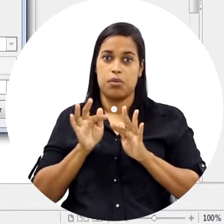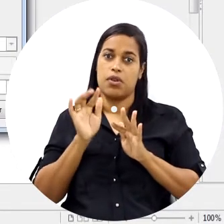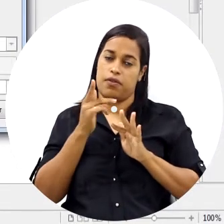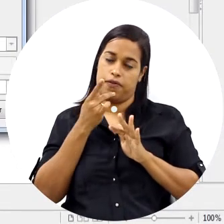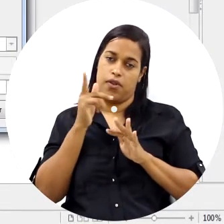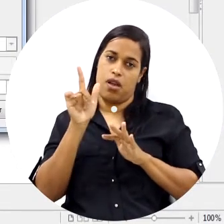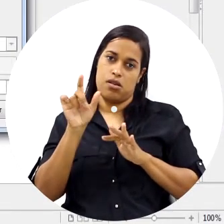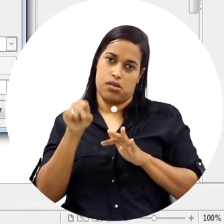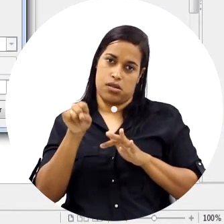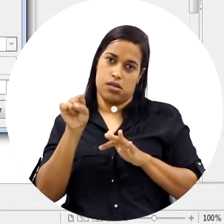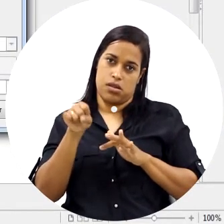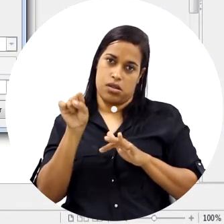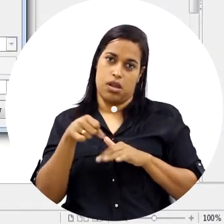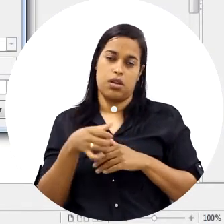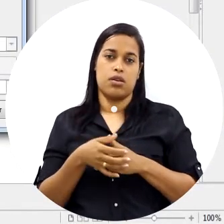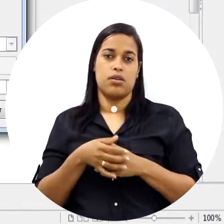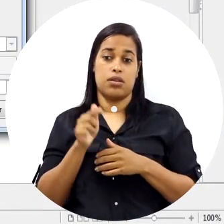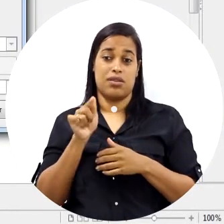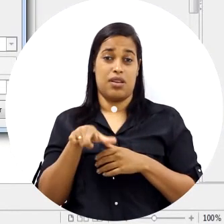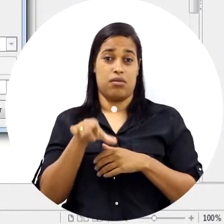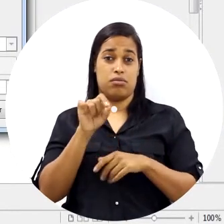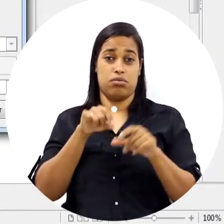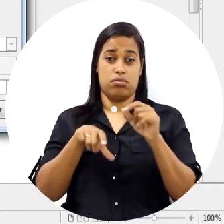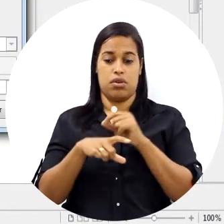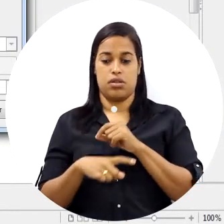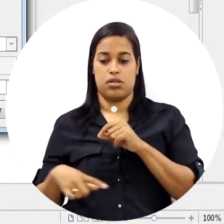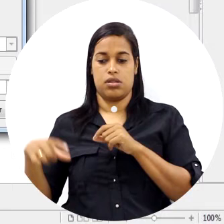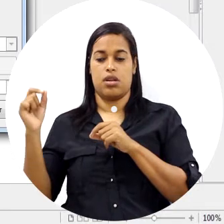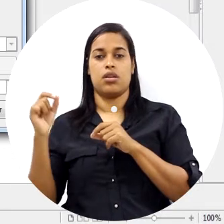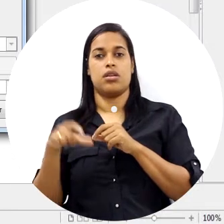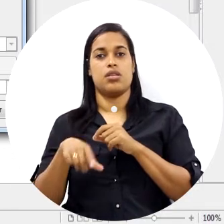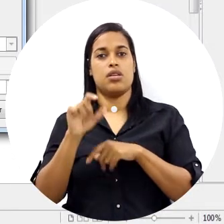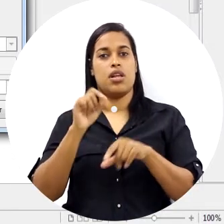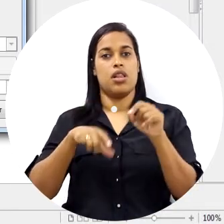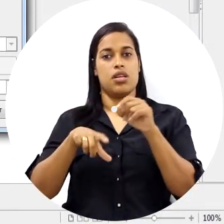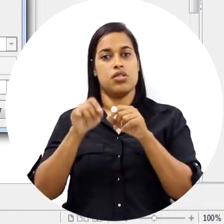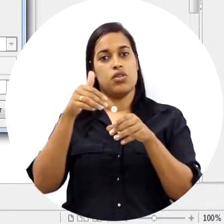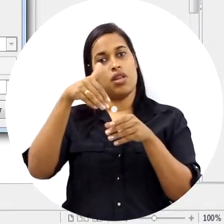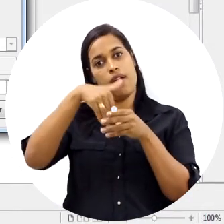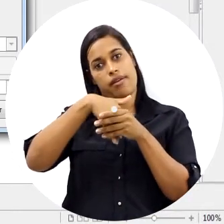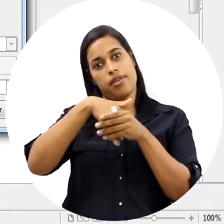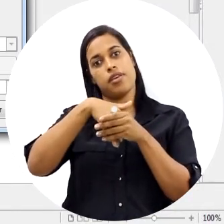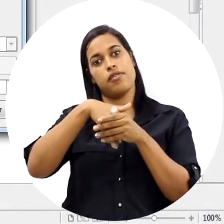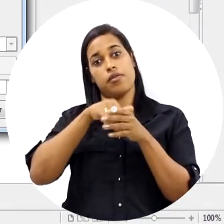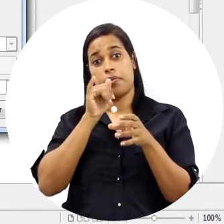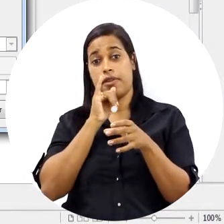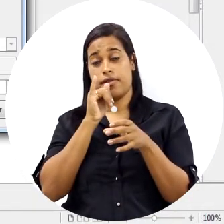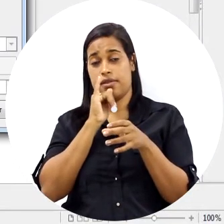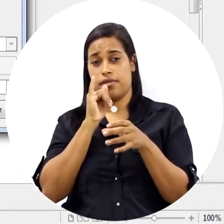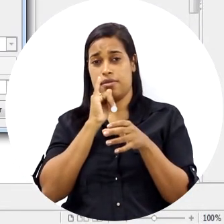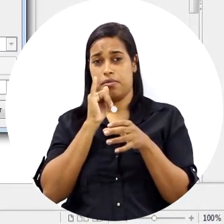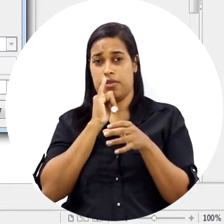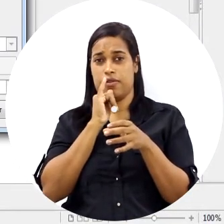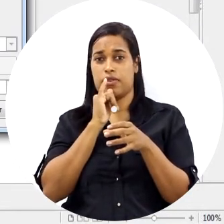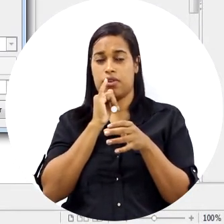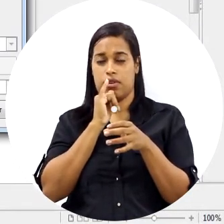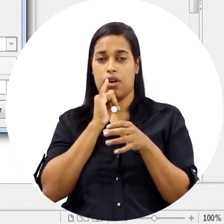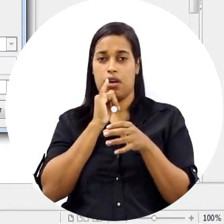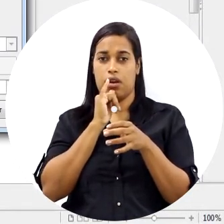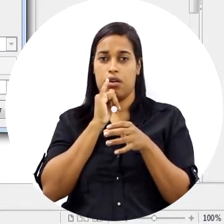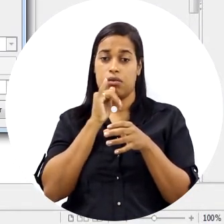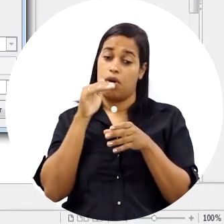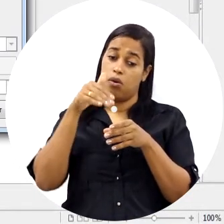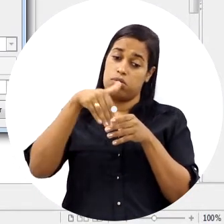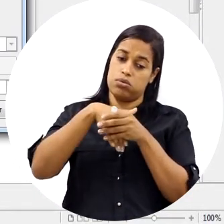que sim. E aqui na opção de saída, nós vamos selecionar arquivo, porque vamos, para exemplificar, gerar um arquivo